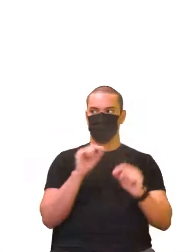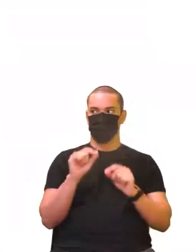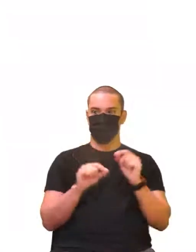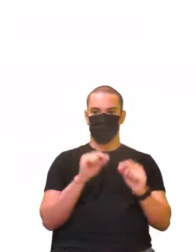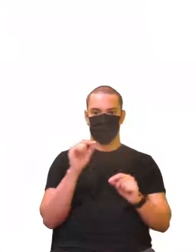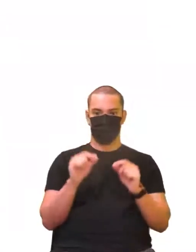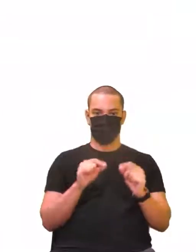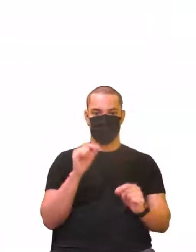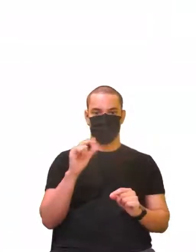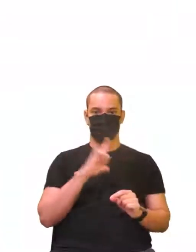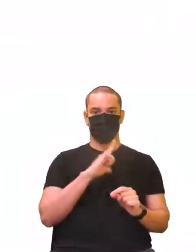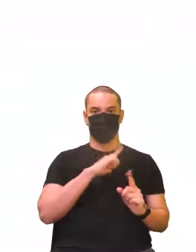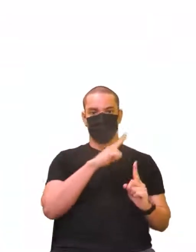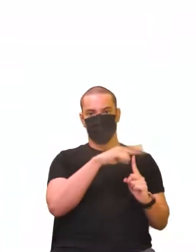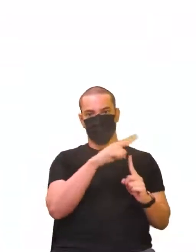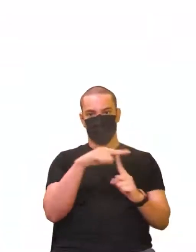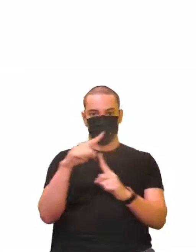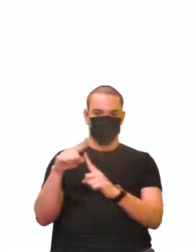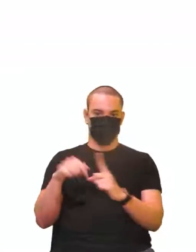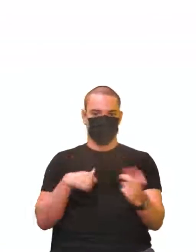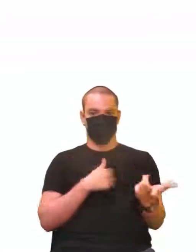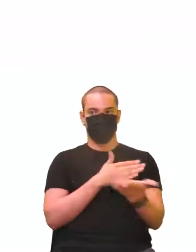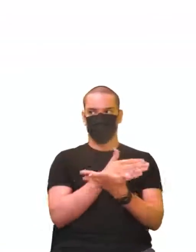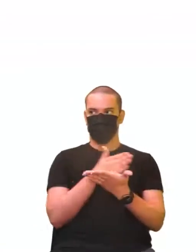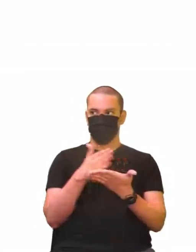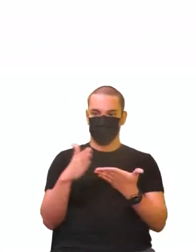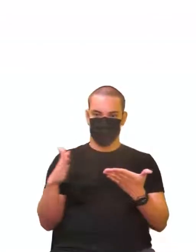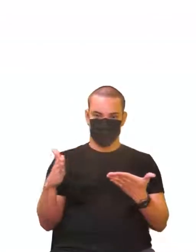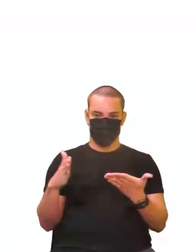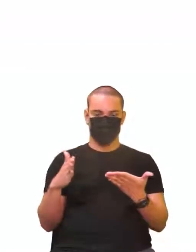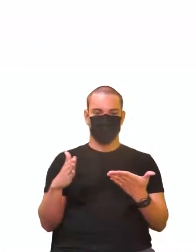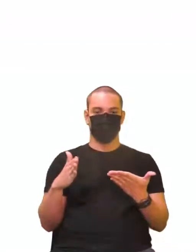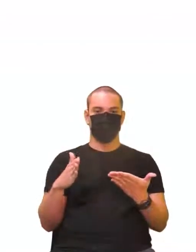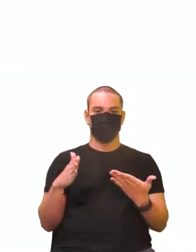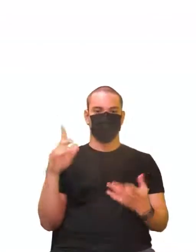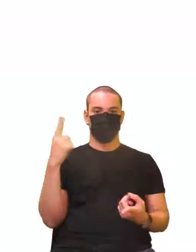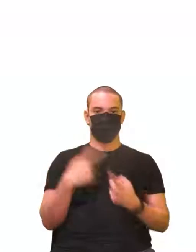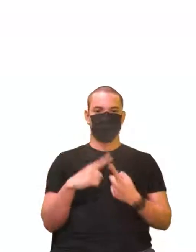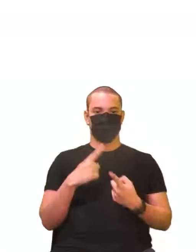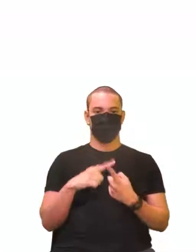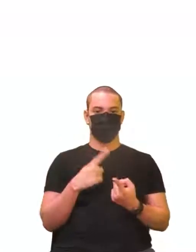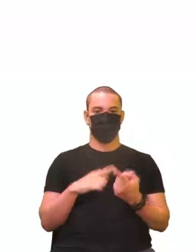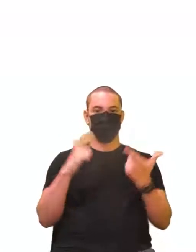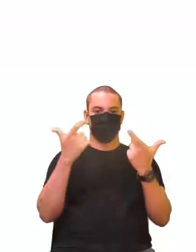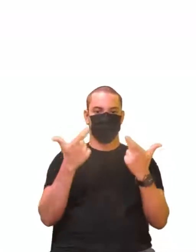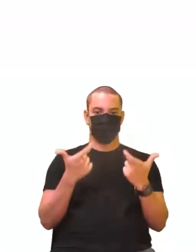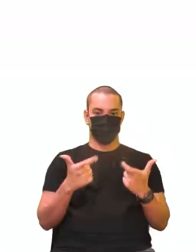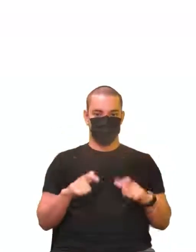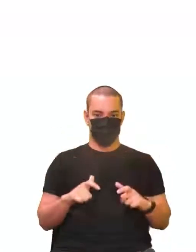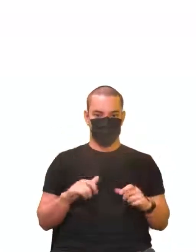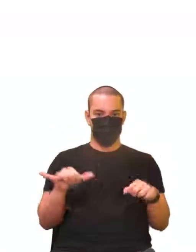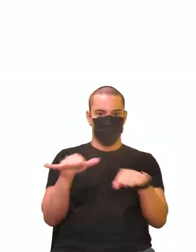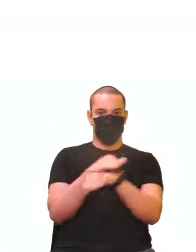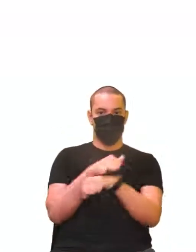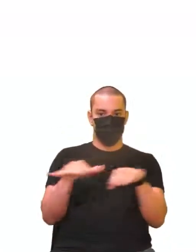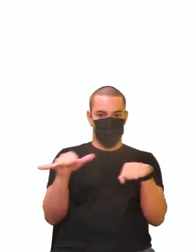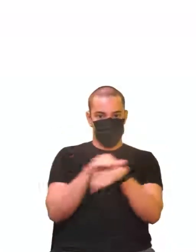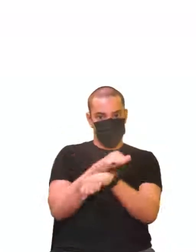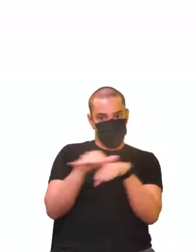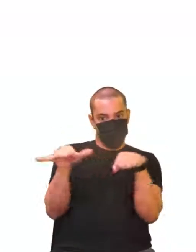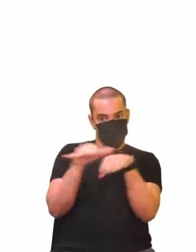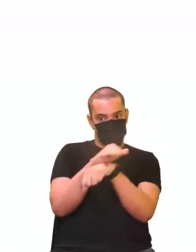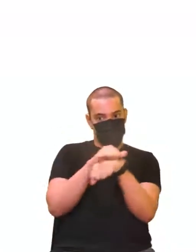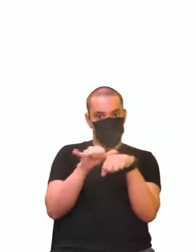vamos lá, os tipos, né? O início dessas calvícies, iniciando aí em ponto estratégico, vamos dizer